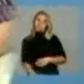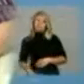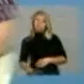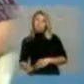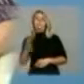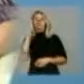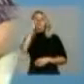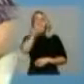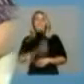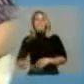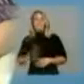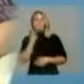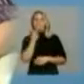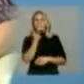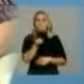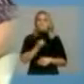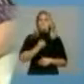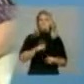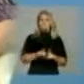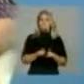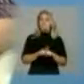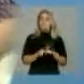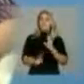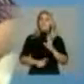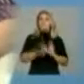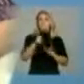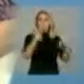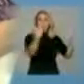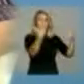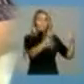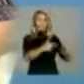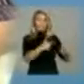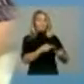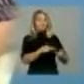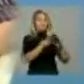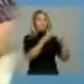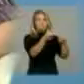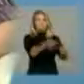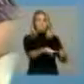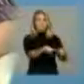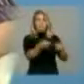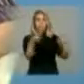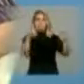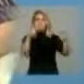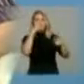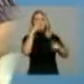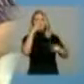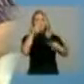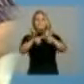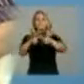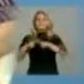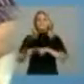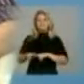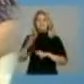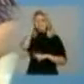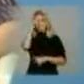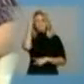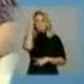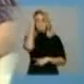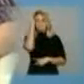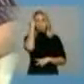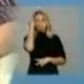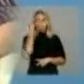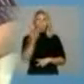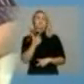né? Ela dizer que os primeiros sanatórios que ela foi visitar eram como prisões, né? As pessoas